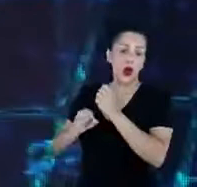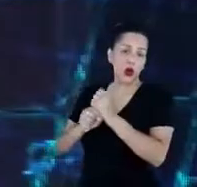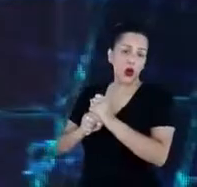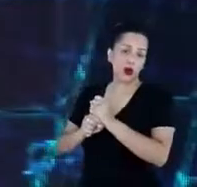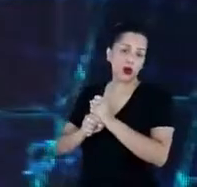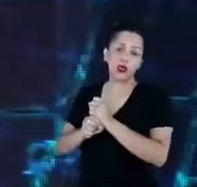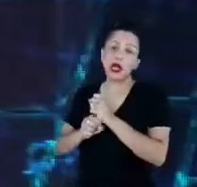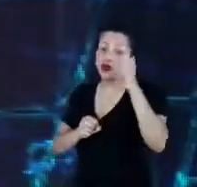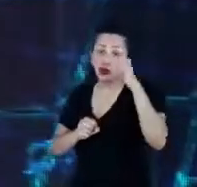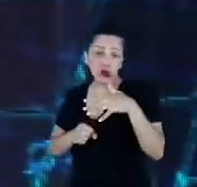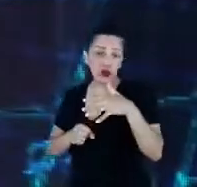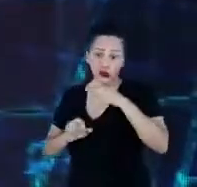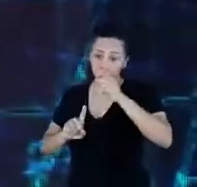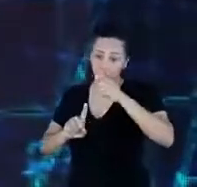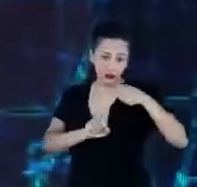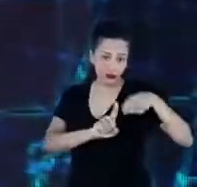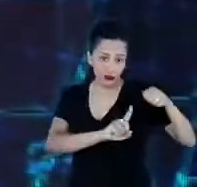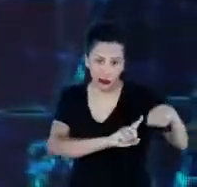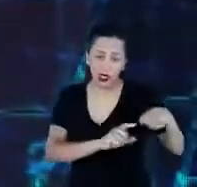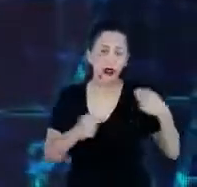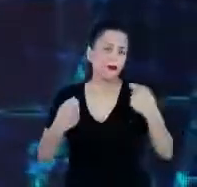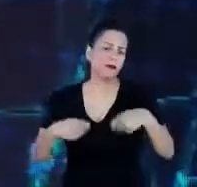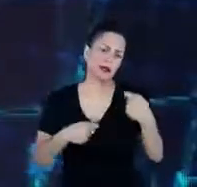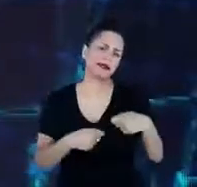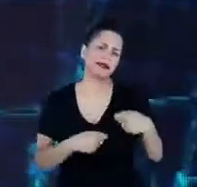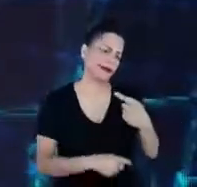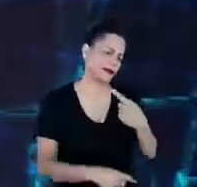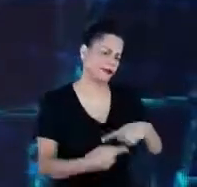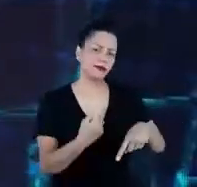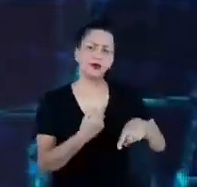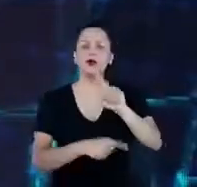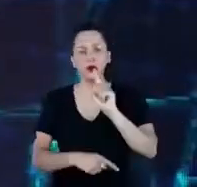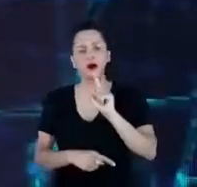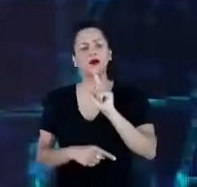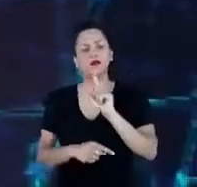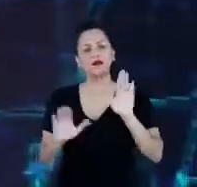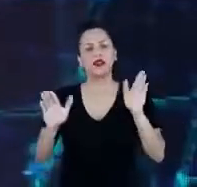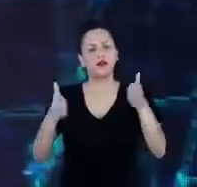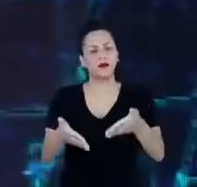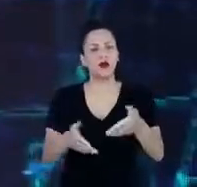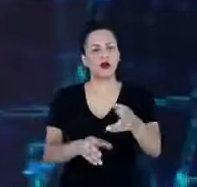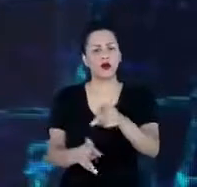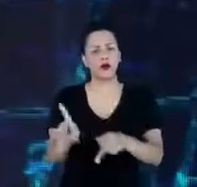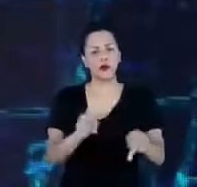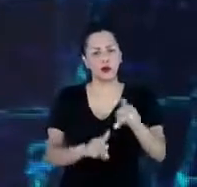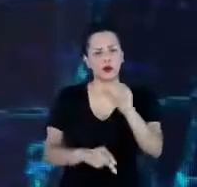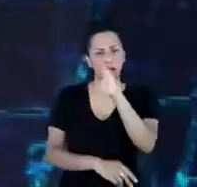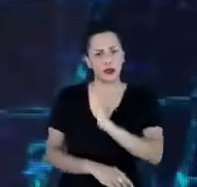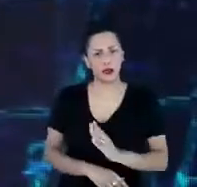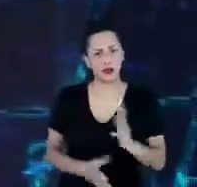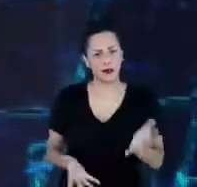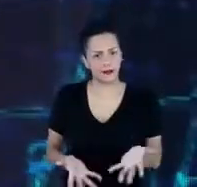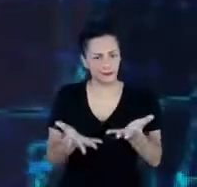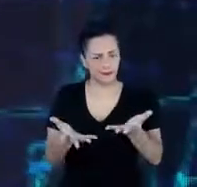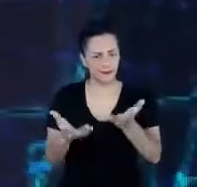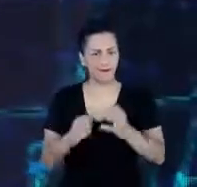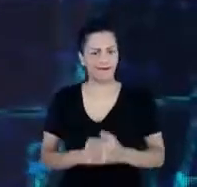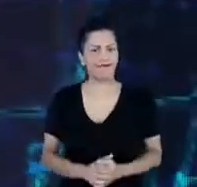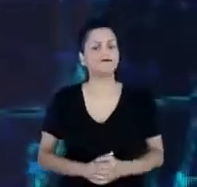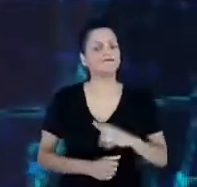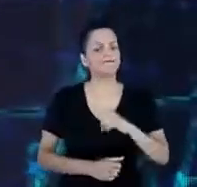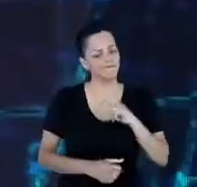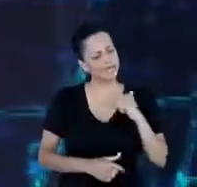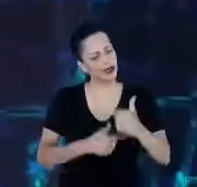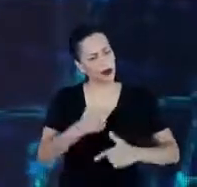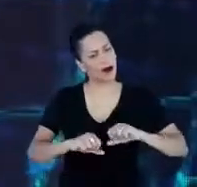precisamos então dá esse grande salto em prol da população brasileira temos muito a trabalhar e